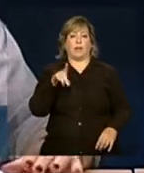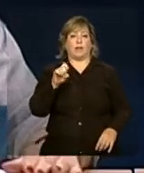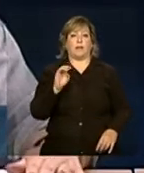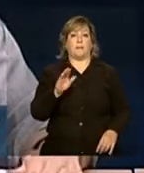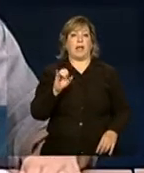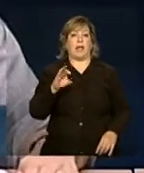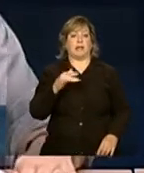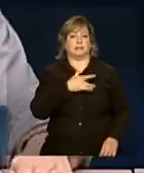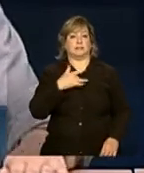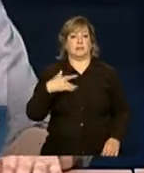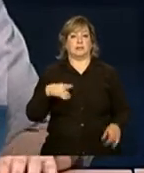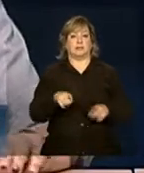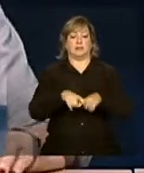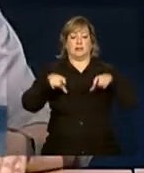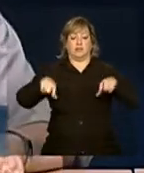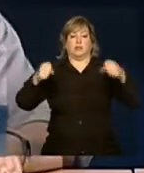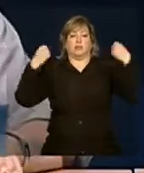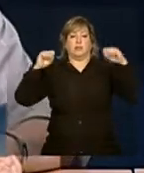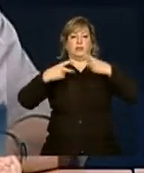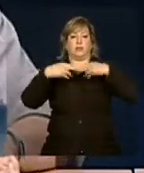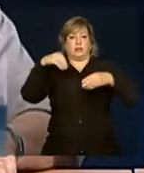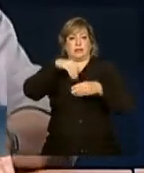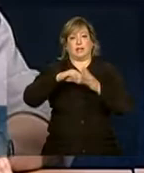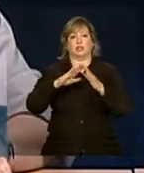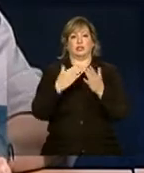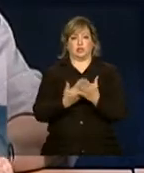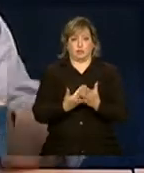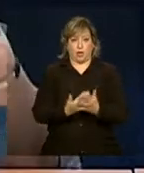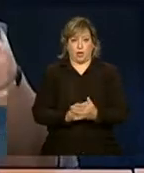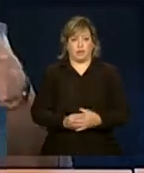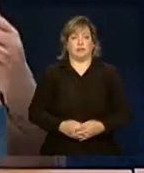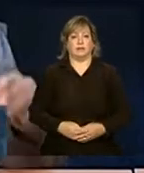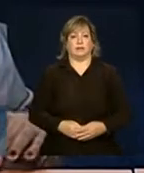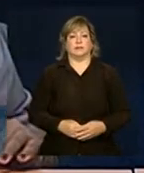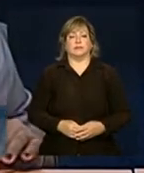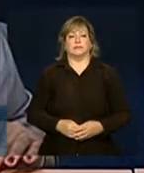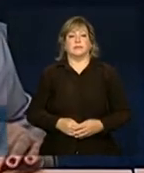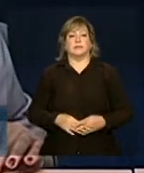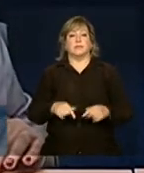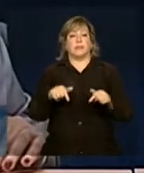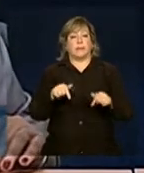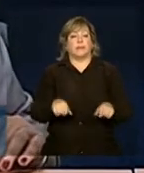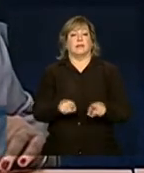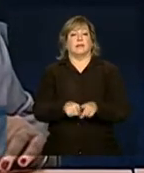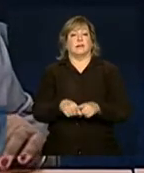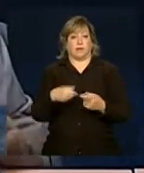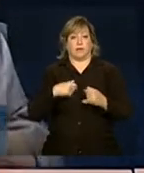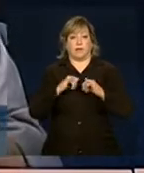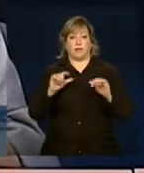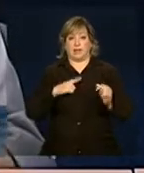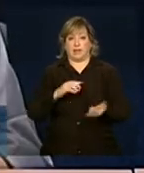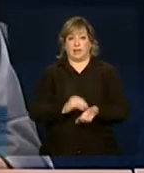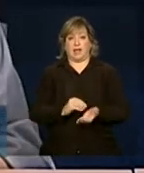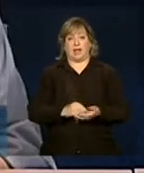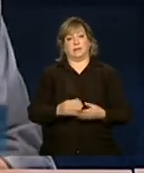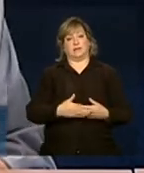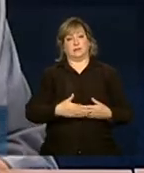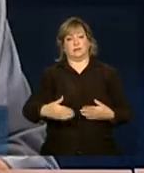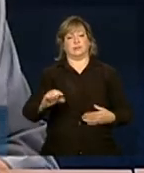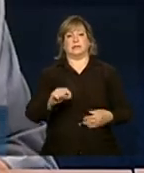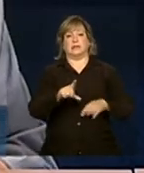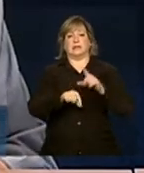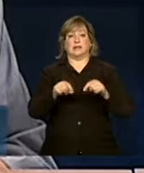quadras esportivas nas escolas aqui eu queria dizer e está em andamento ainda é